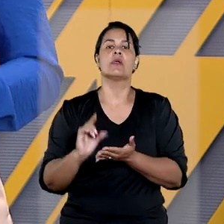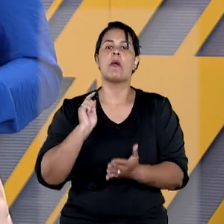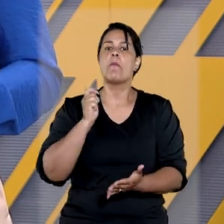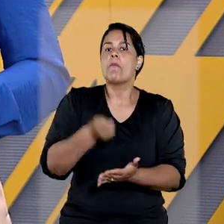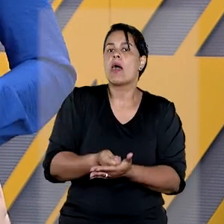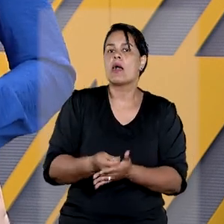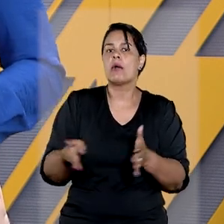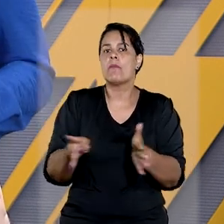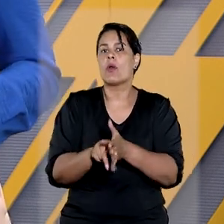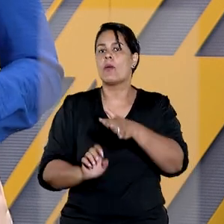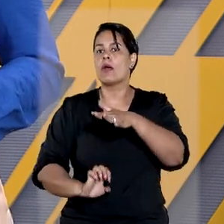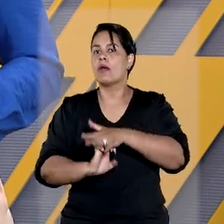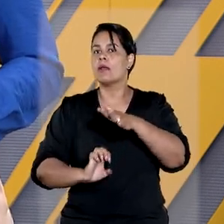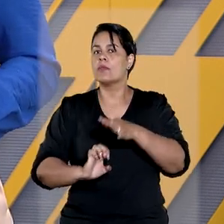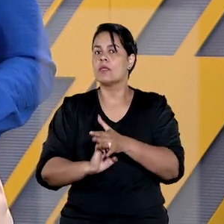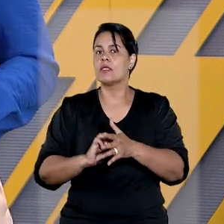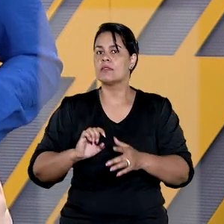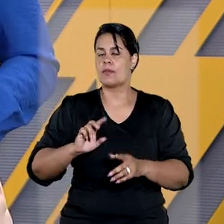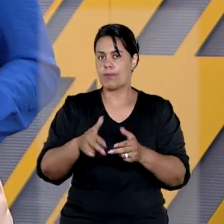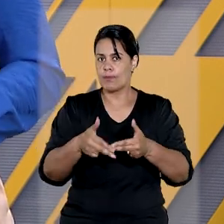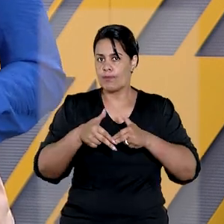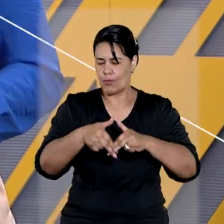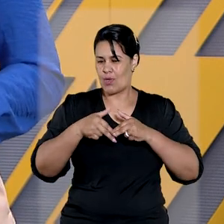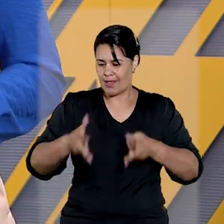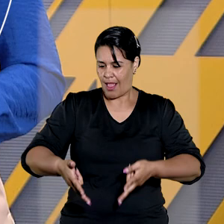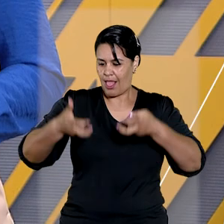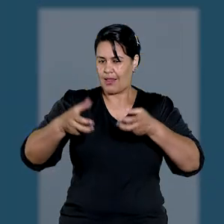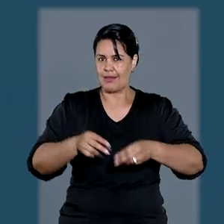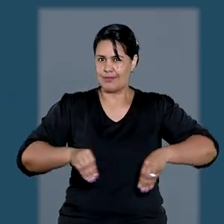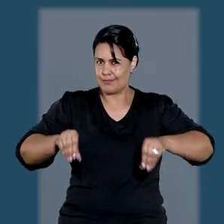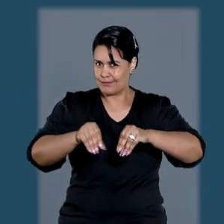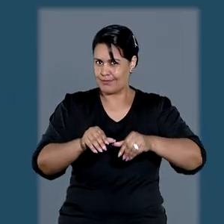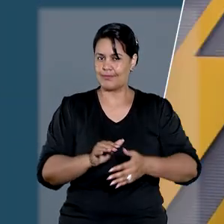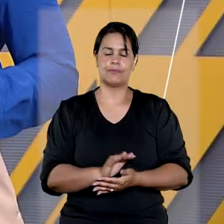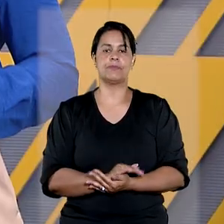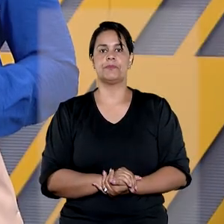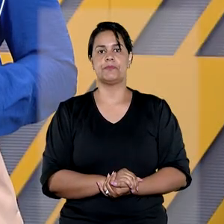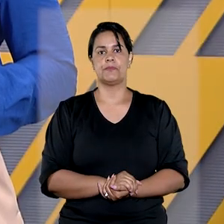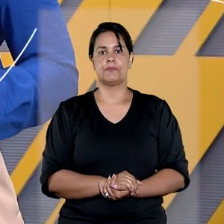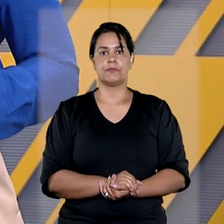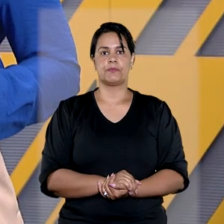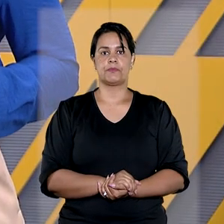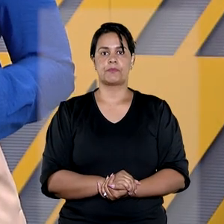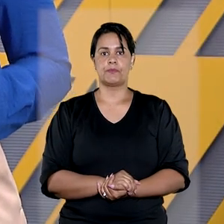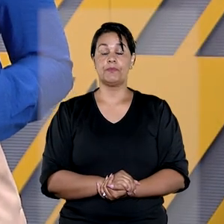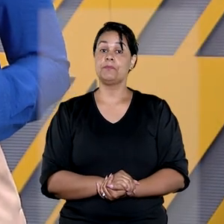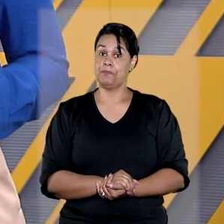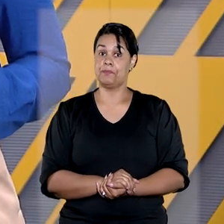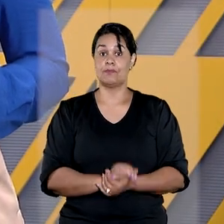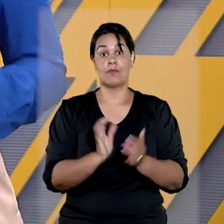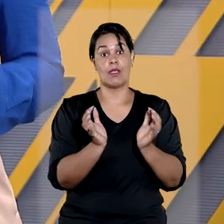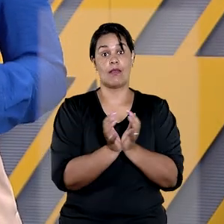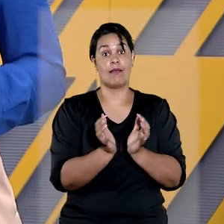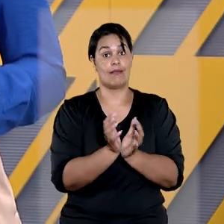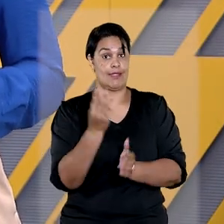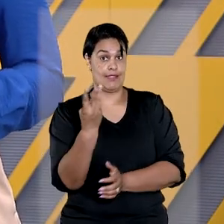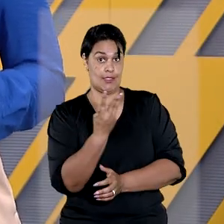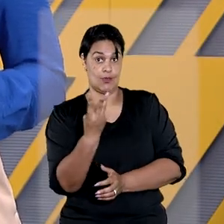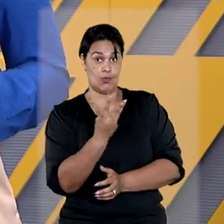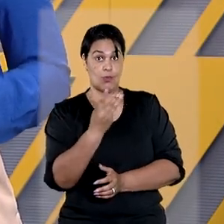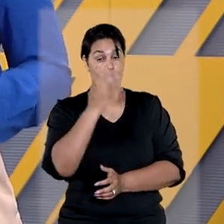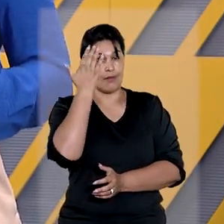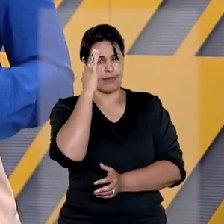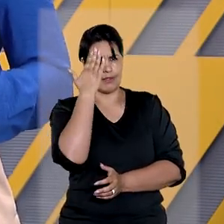por empresa condenada por extração irregular de areia. Já a terceira turma entendeu que não cabe